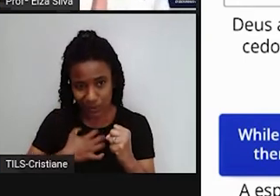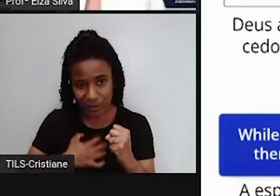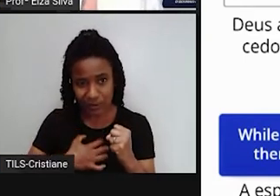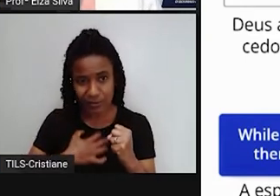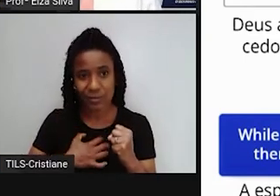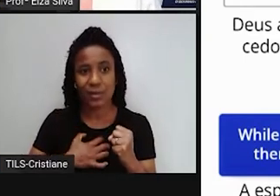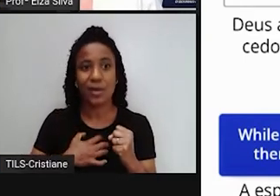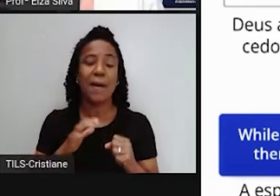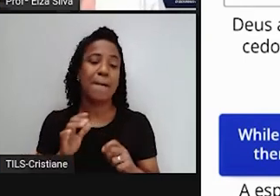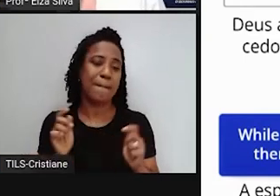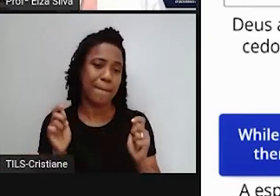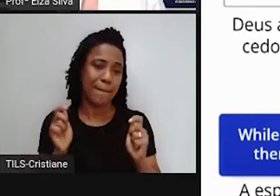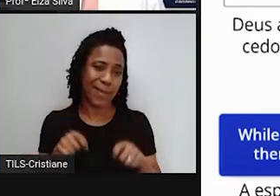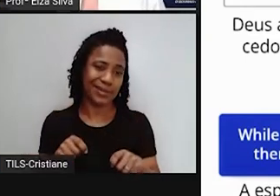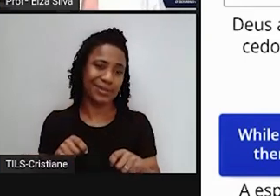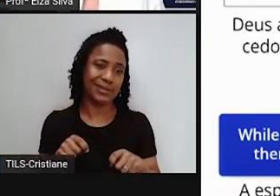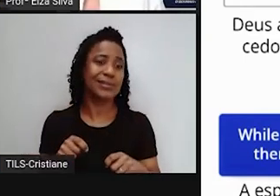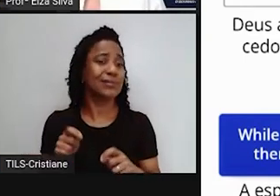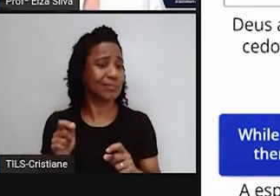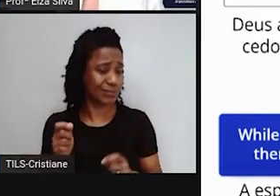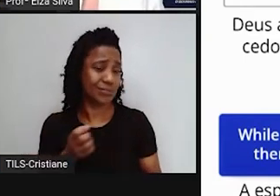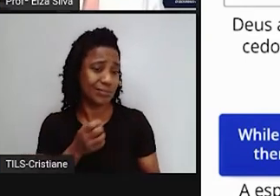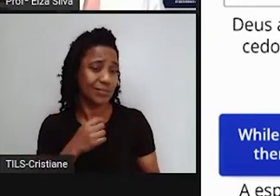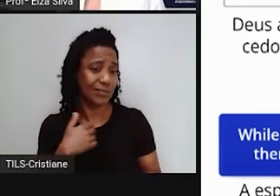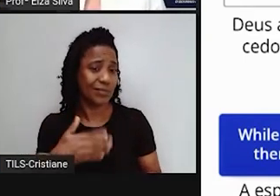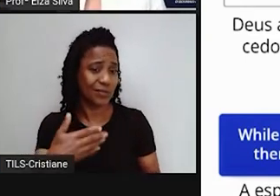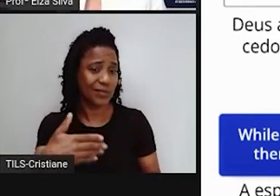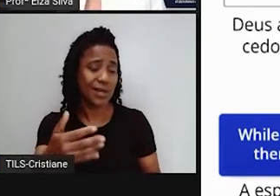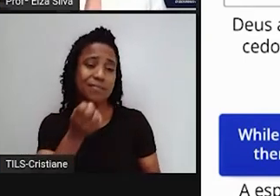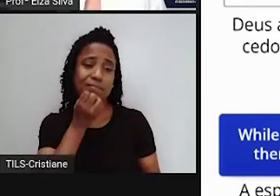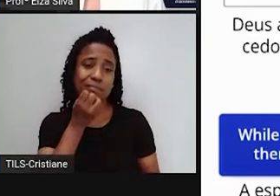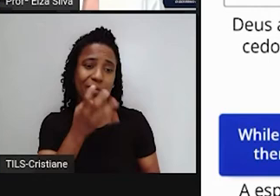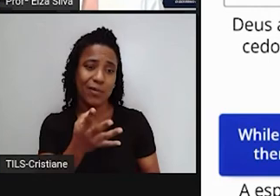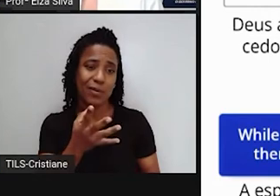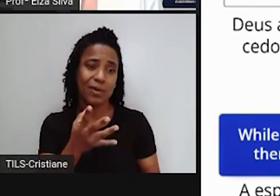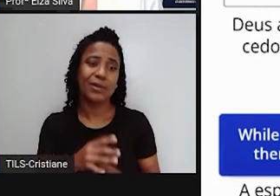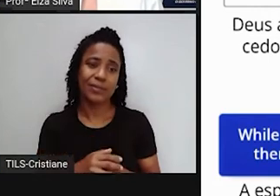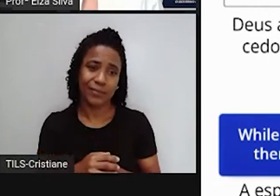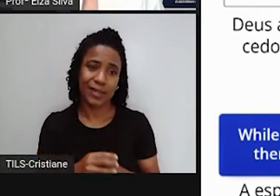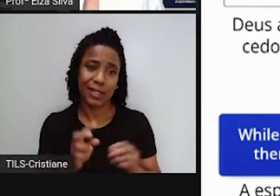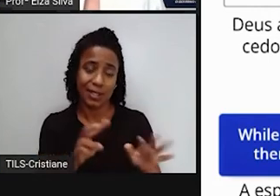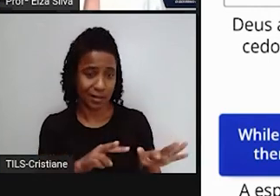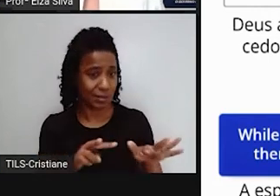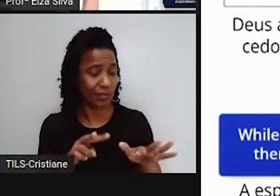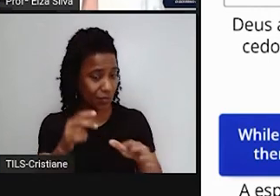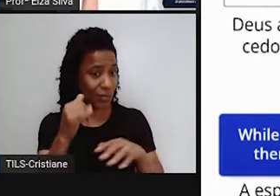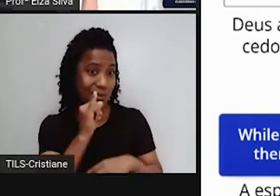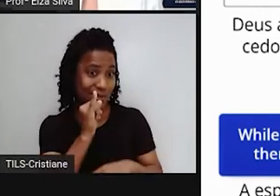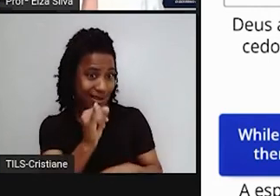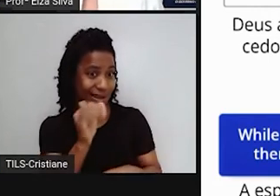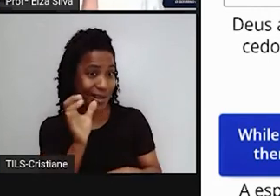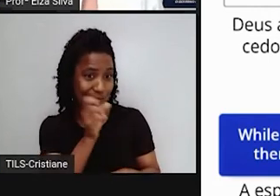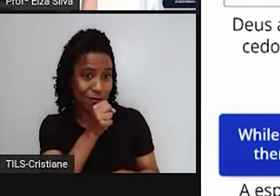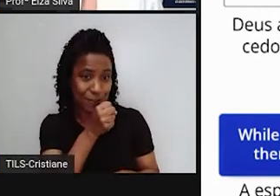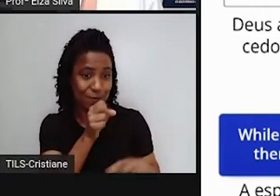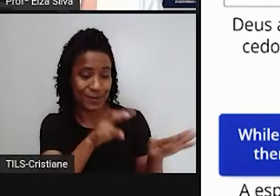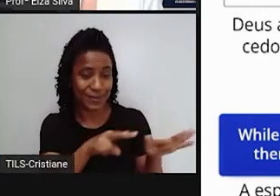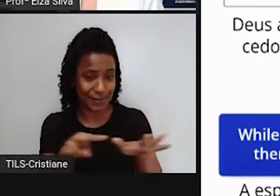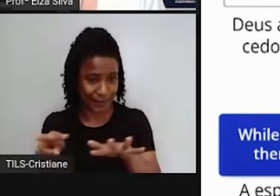tempo, né? Dá. Essa semana, uma grande amiga minha perdeu um cachorrinho. Né? O cachorrinho dela foi